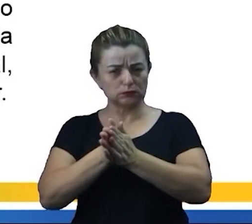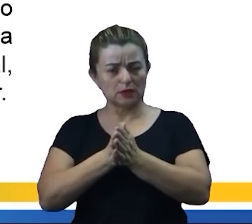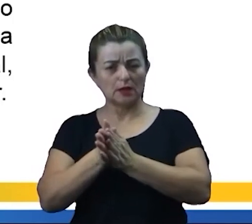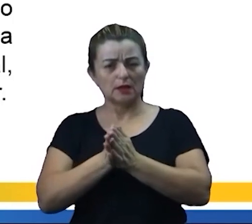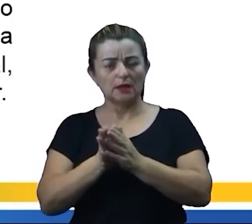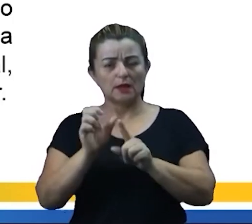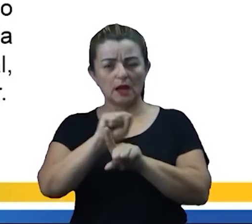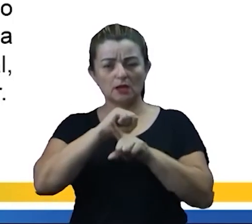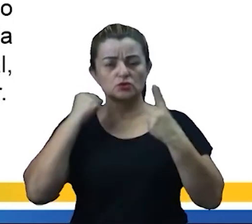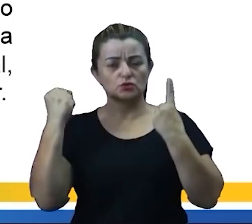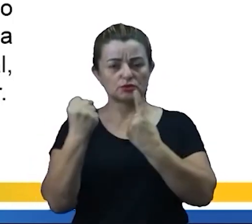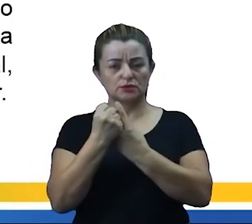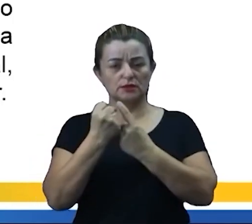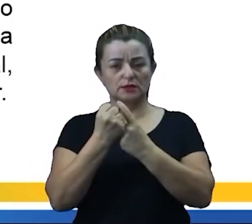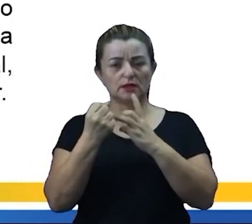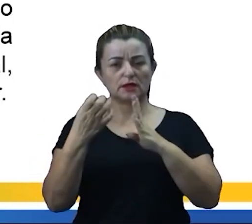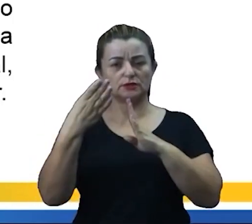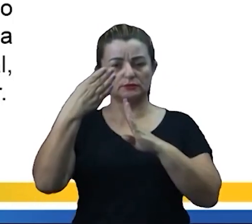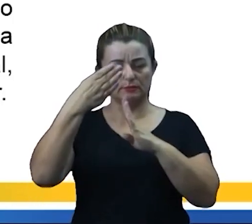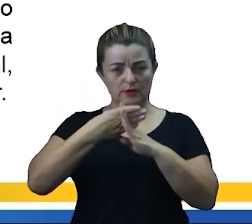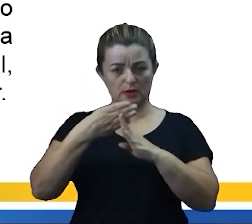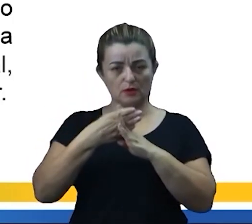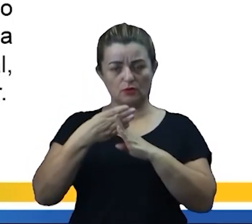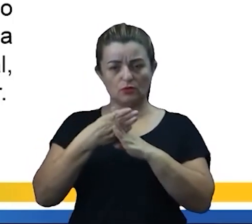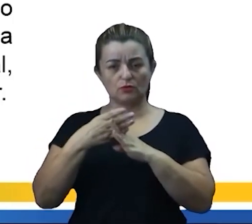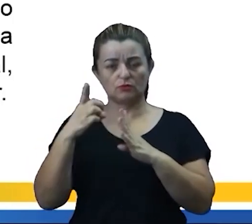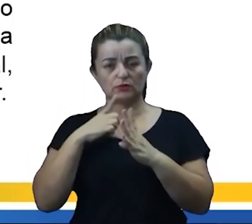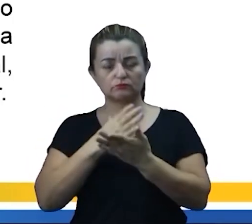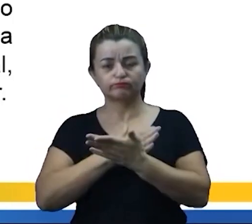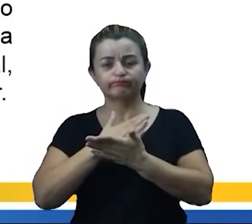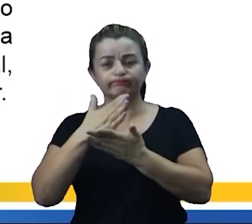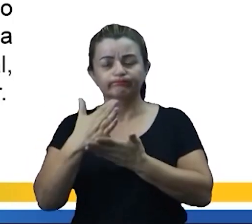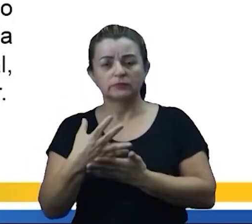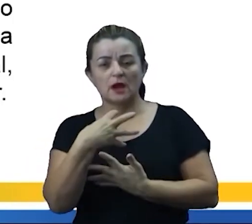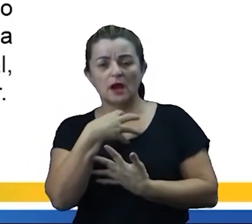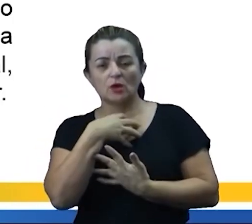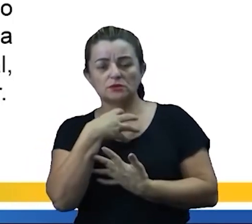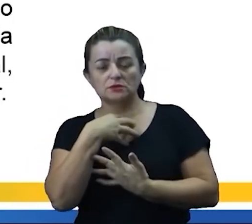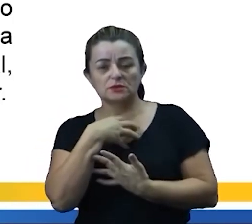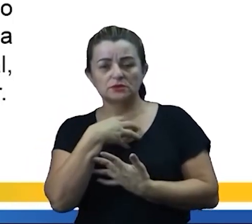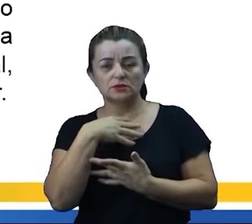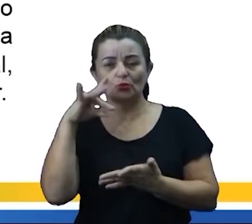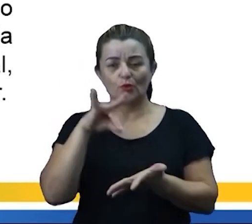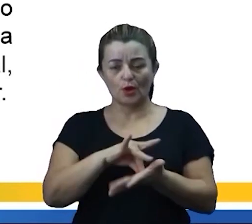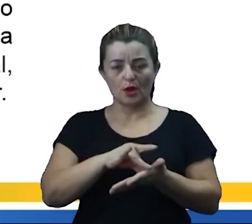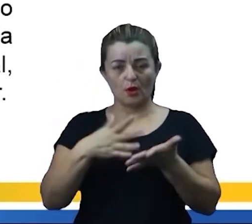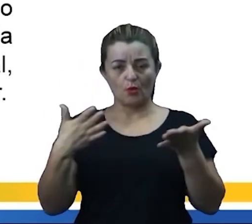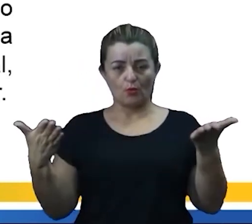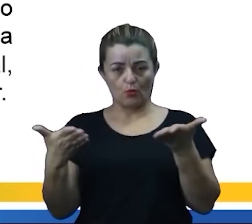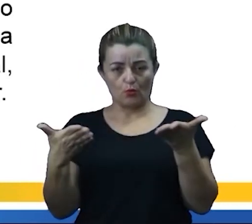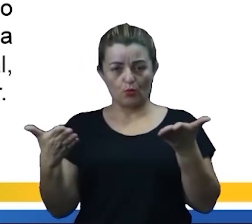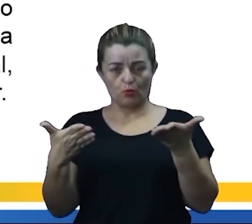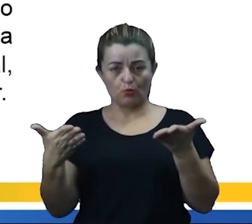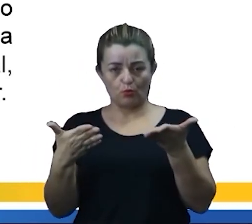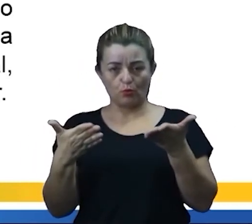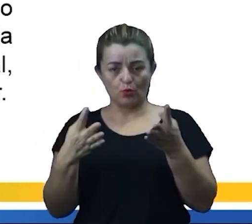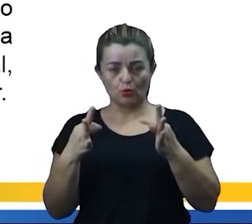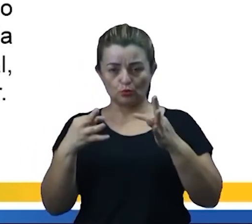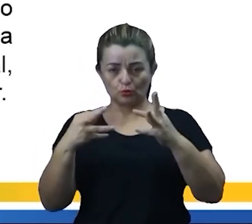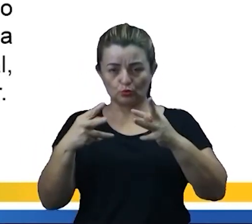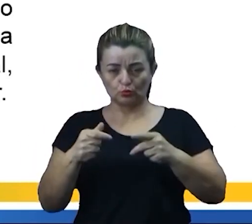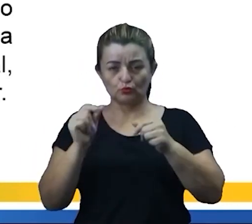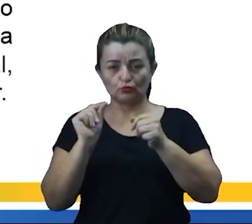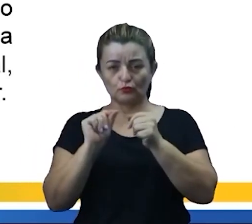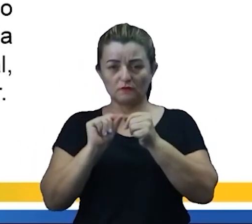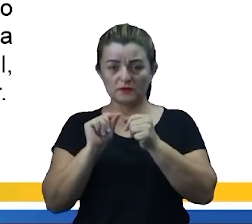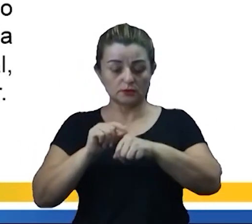pela primazia concedida aos sentidos e à realidade concreta, privilegiando acima de tudo o desfrutar